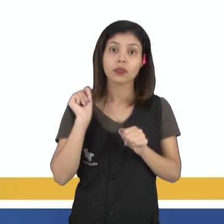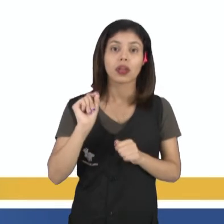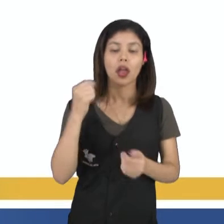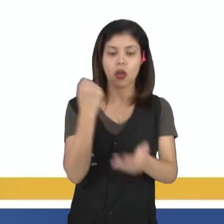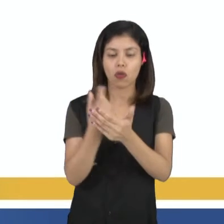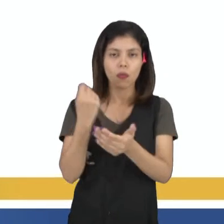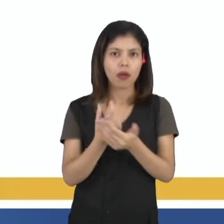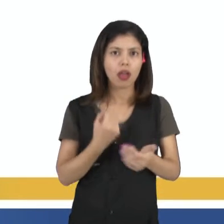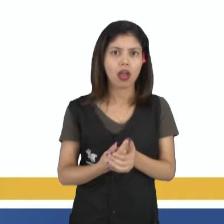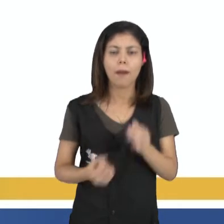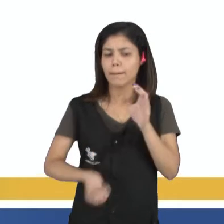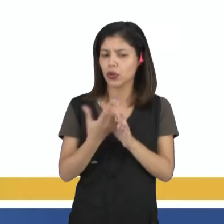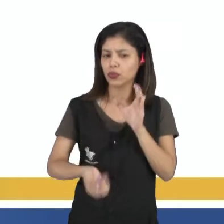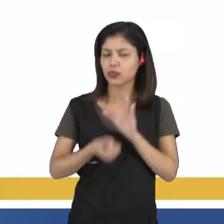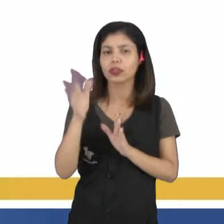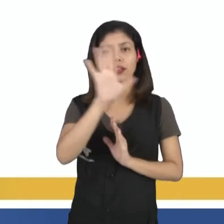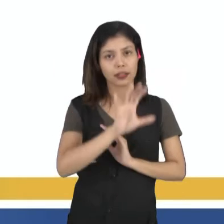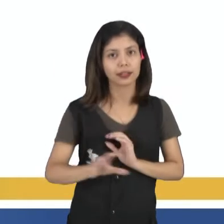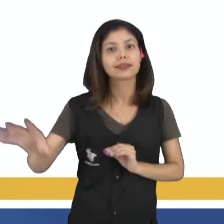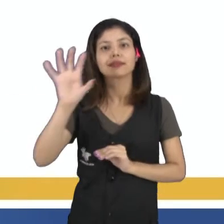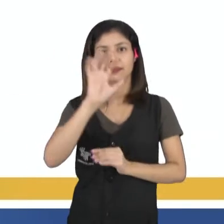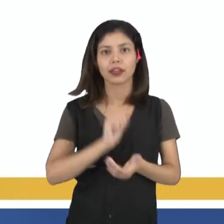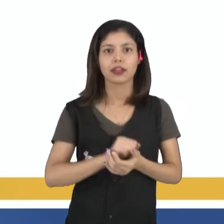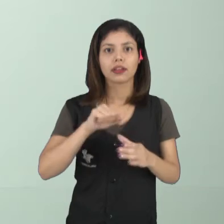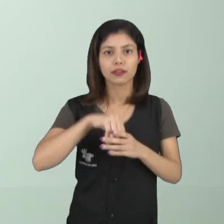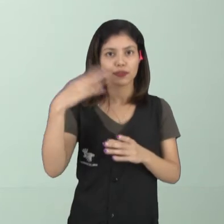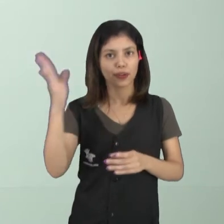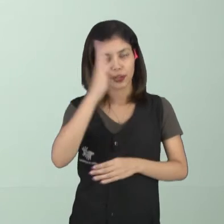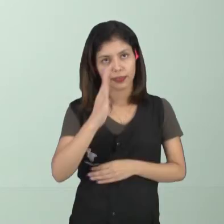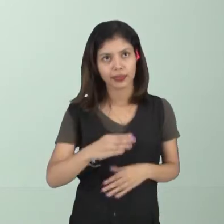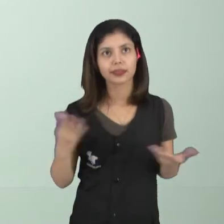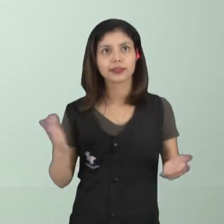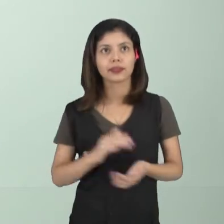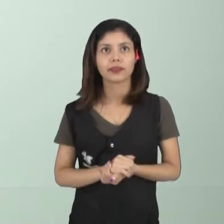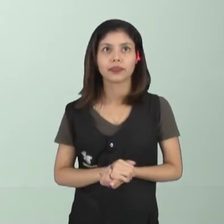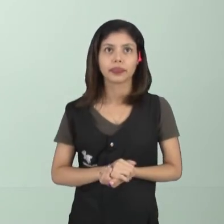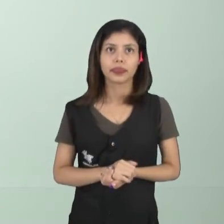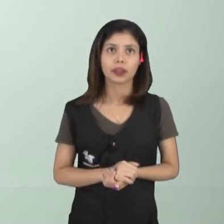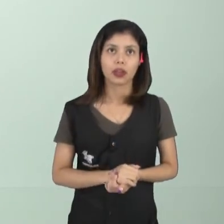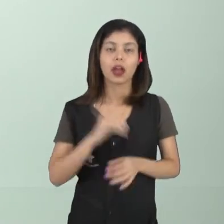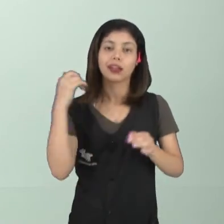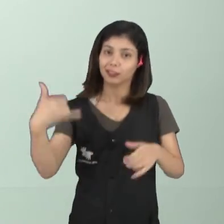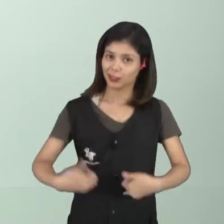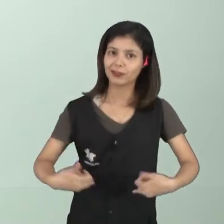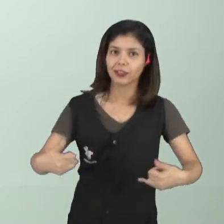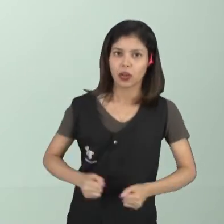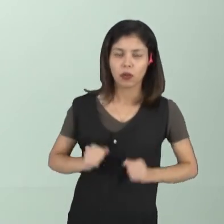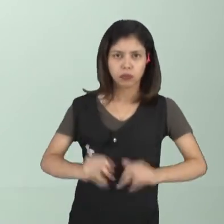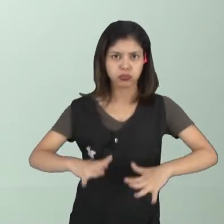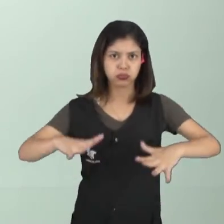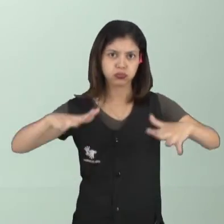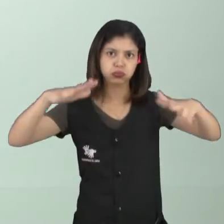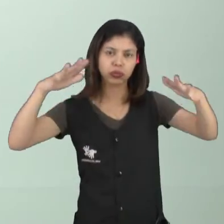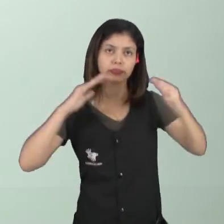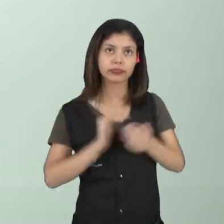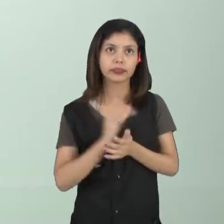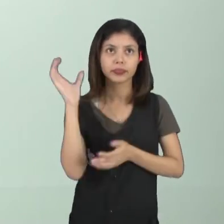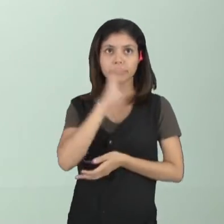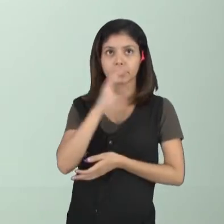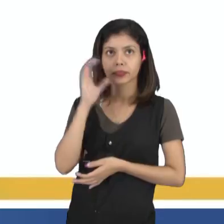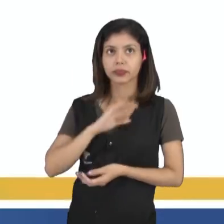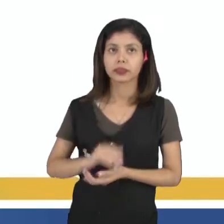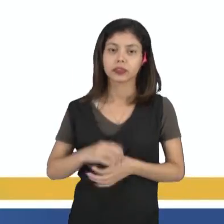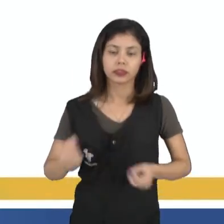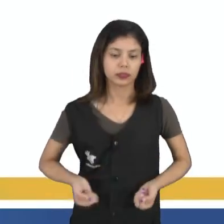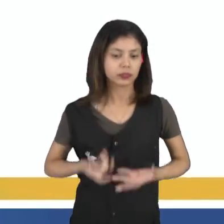fez com que as pessoas comprassem produtos nacionais e isso fez também com que a indústria brasileira é sofrência então aí essa aceleração tá pessoal E